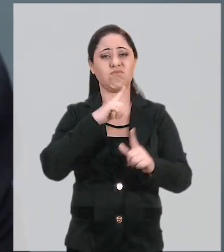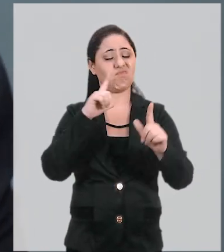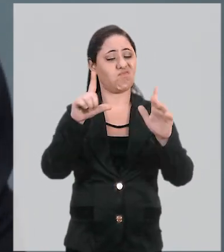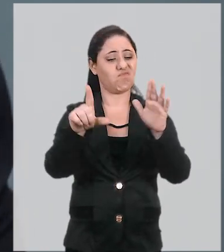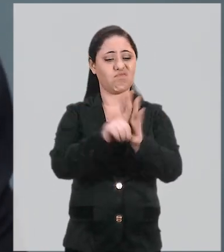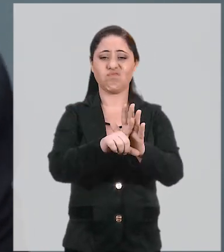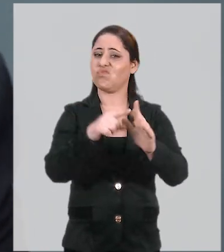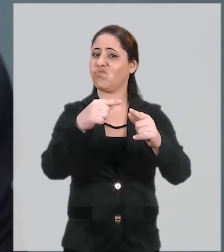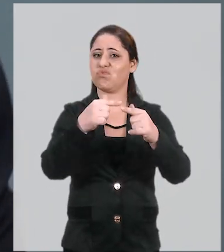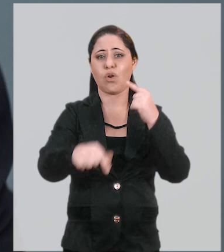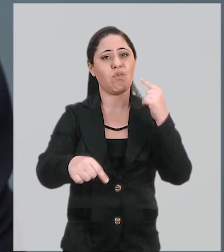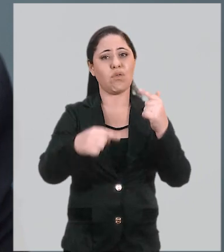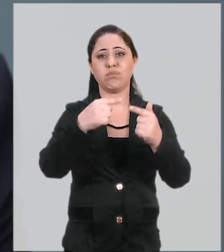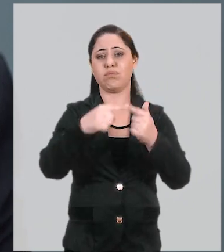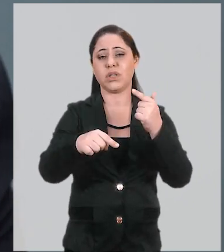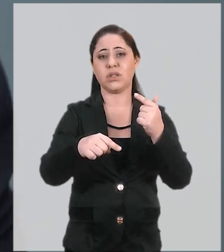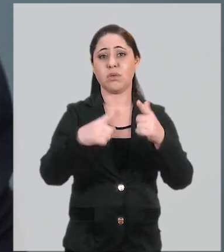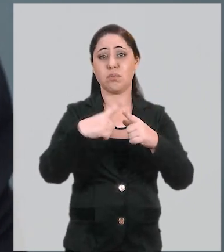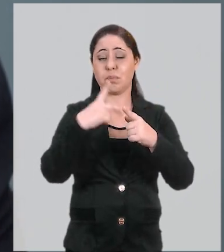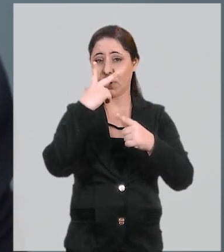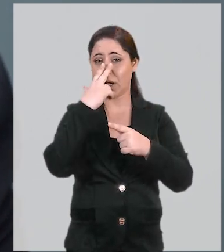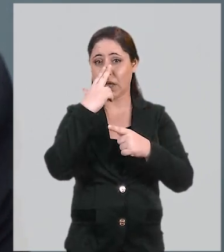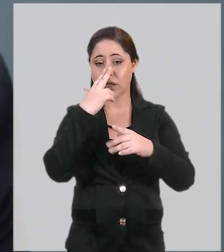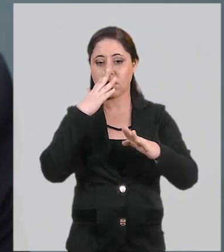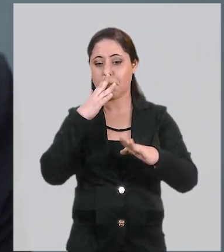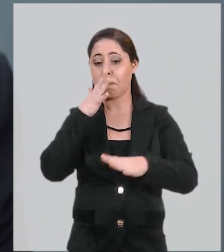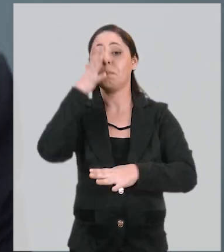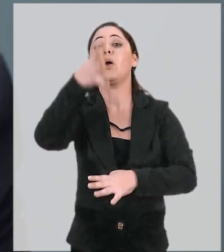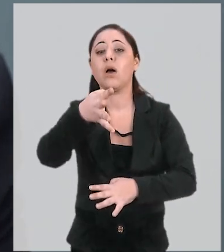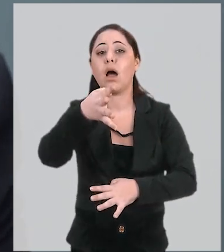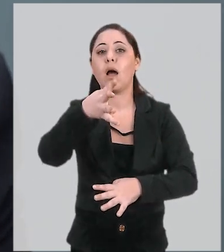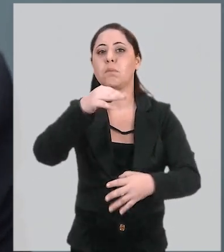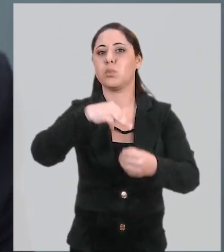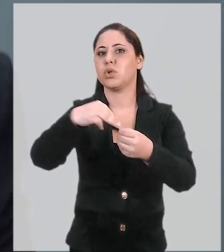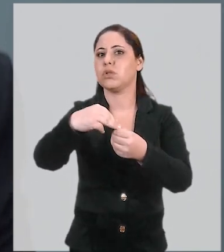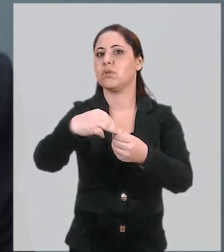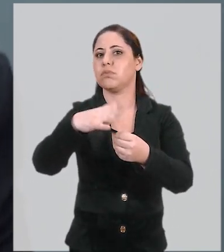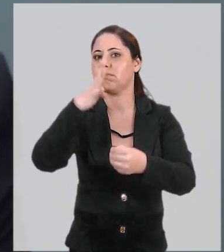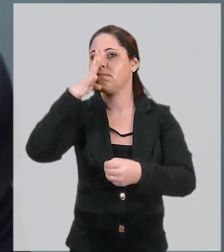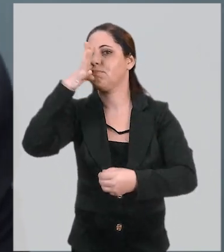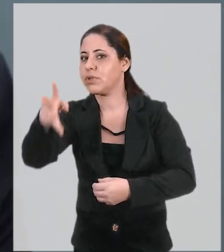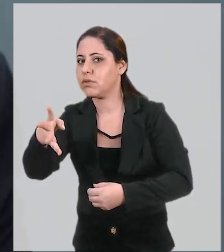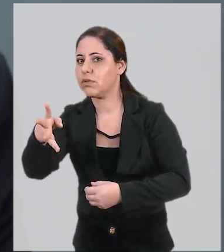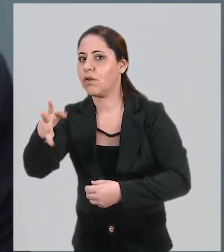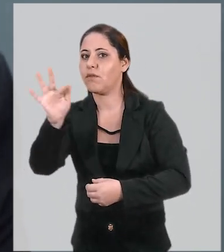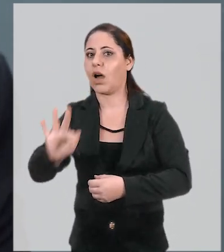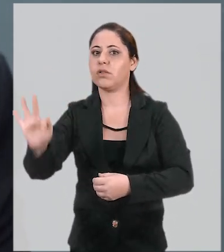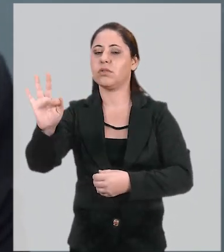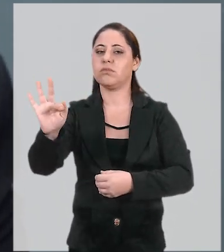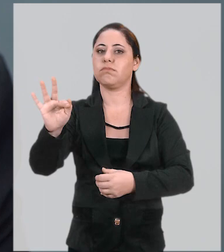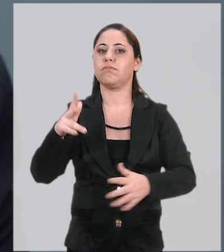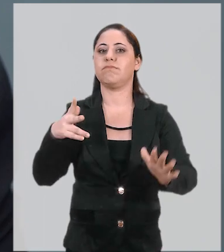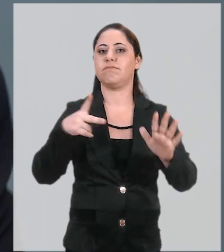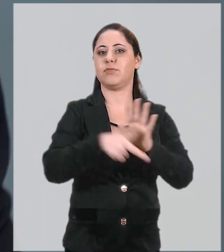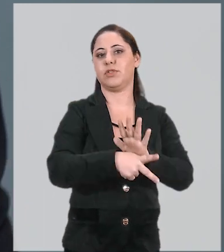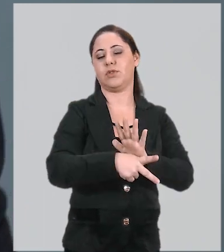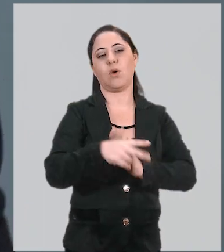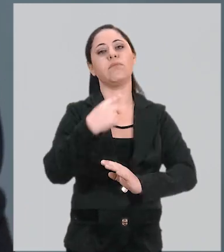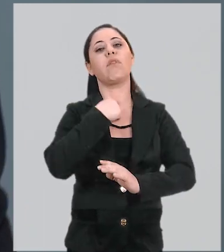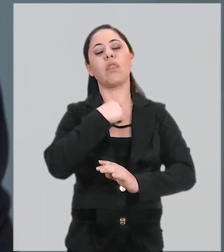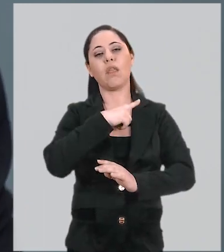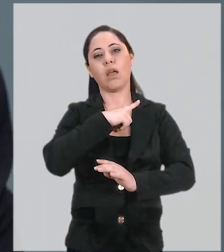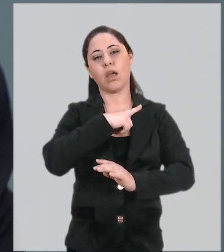iniciativa ou que entra nas esferas ou estadual, ou federal, ou municipal e que acaba sendo vetado. Então, nós temos uma grande